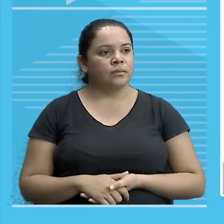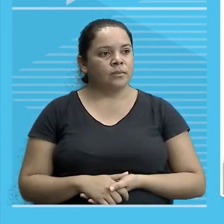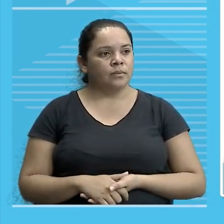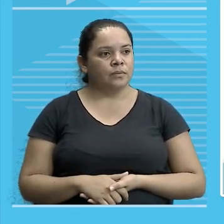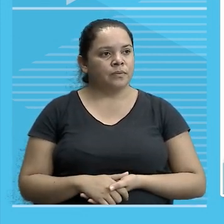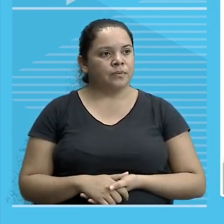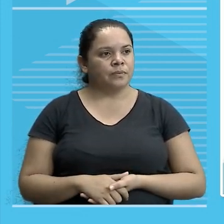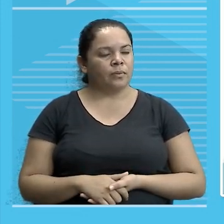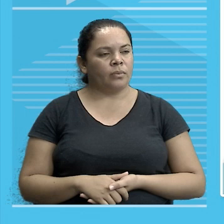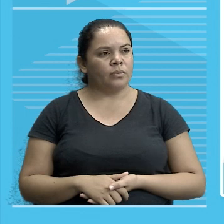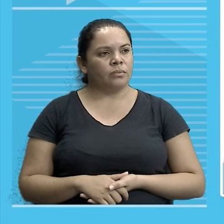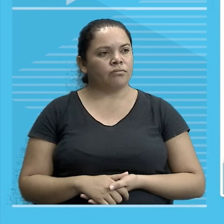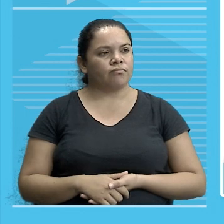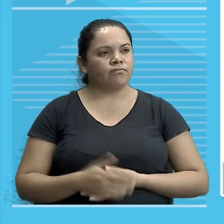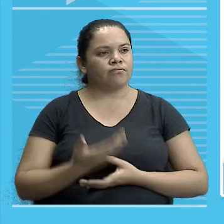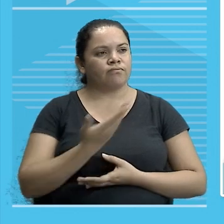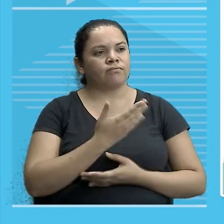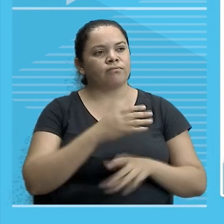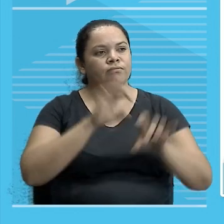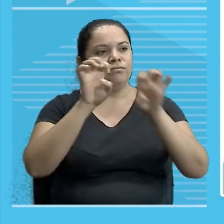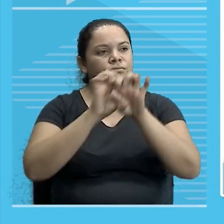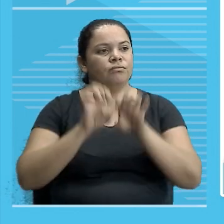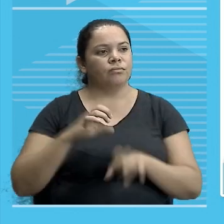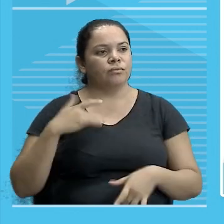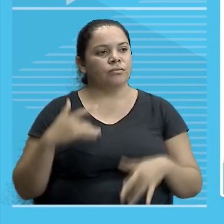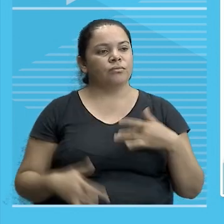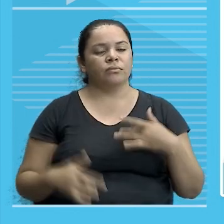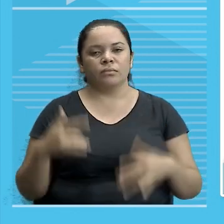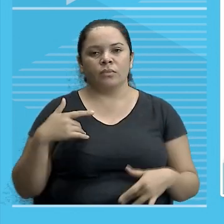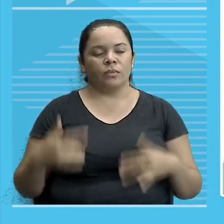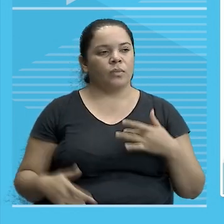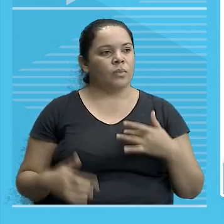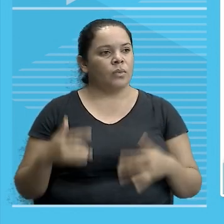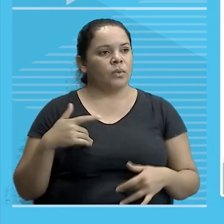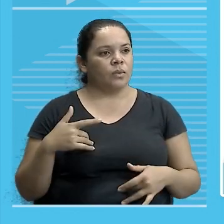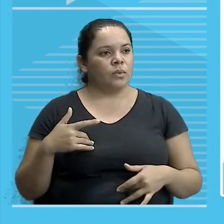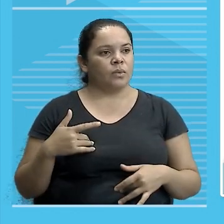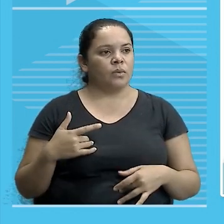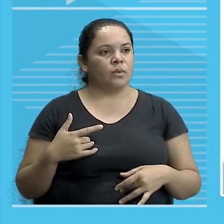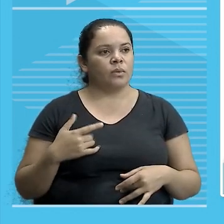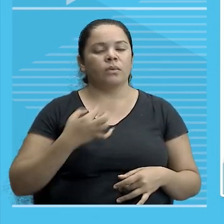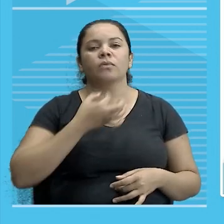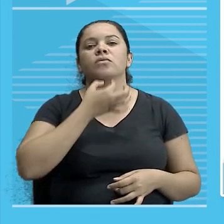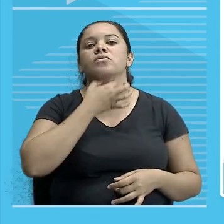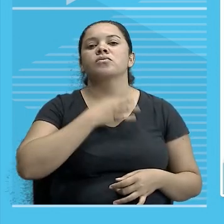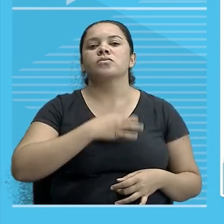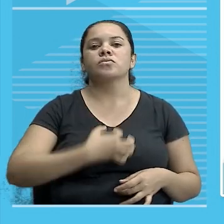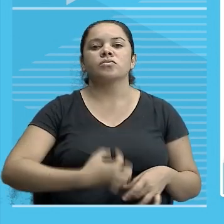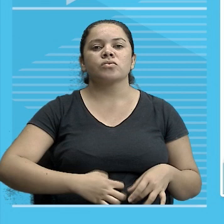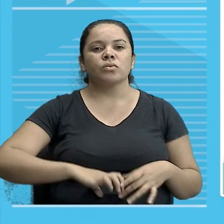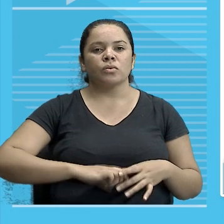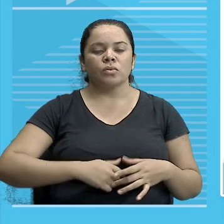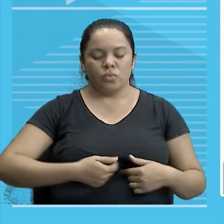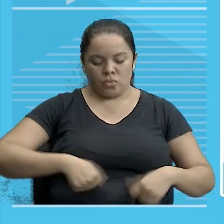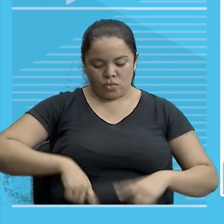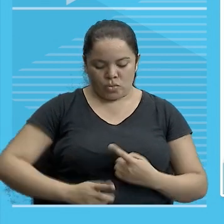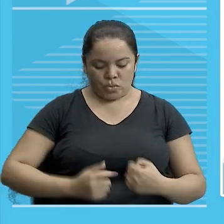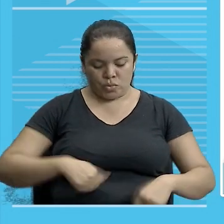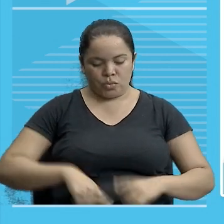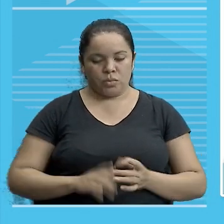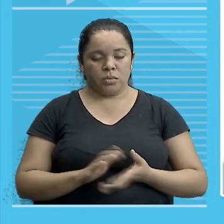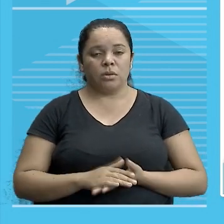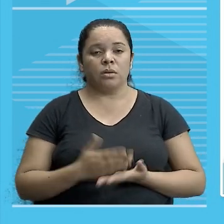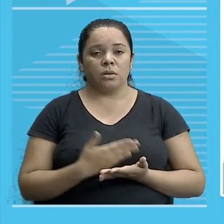Anatomia do sistema digestório. Agora que sim, é o que mais nos interessa. Gente, o processo digestório começa na